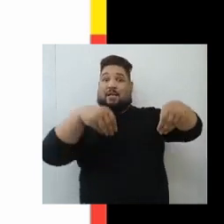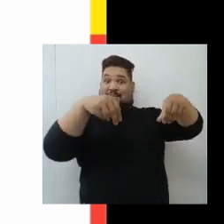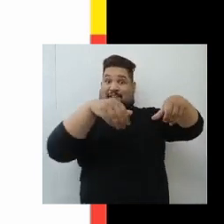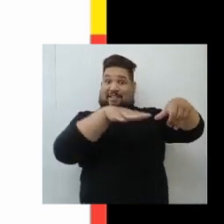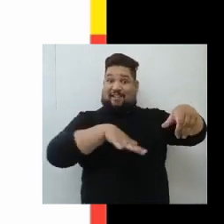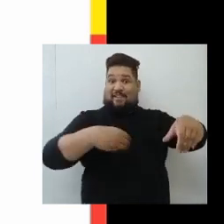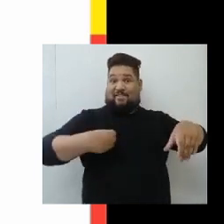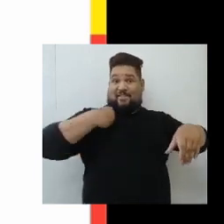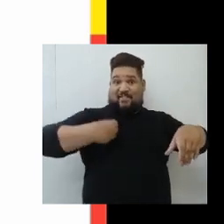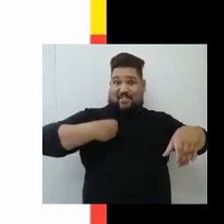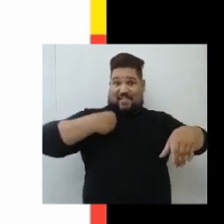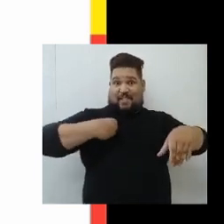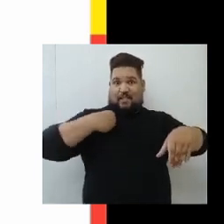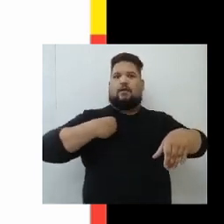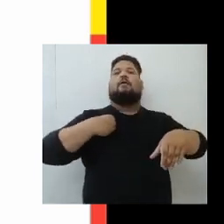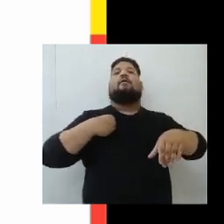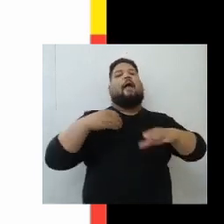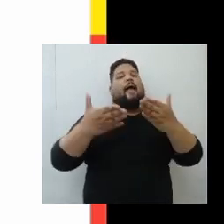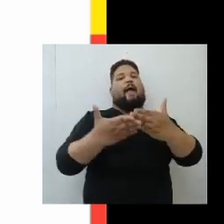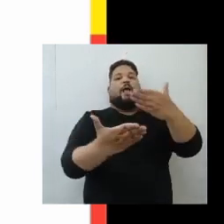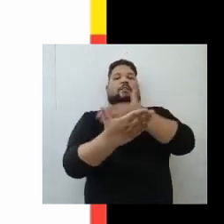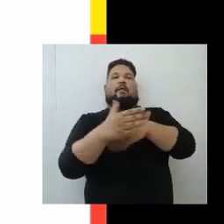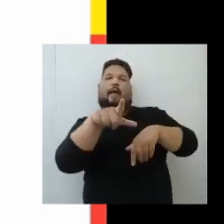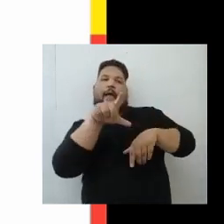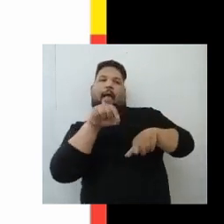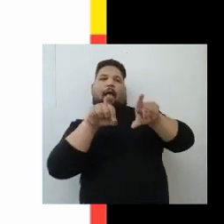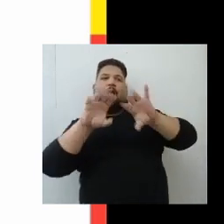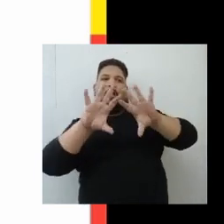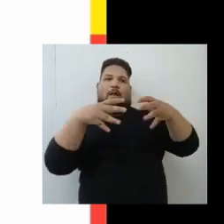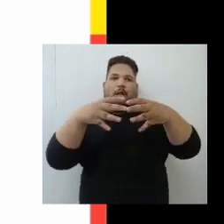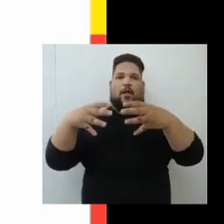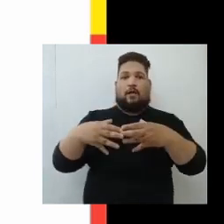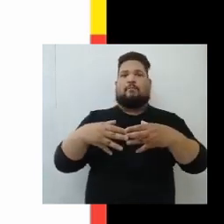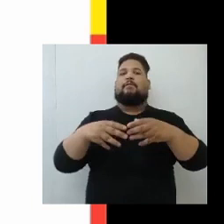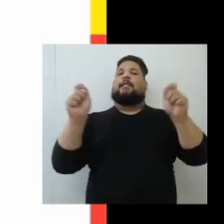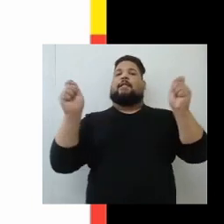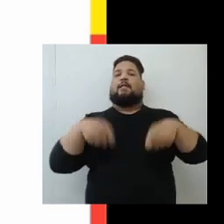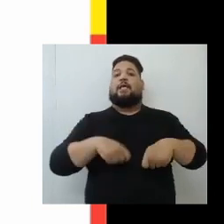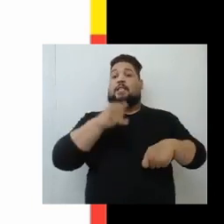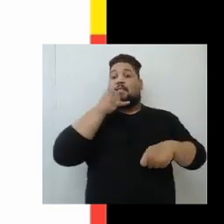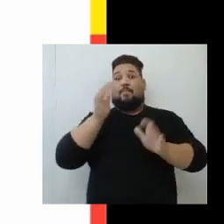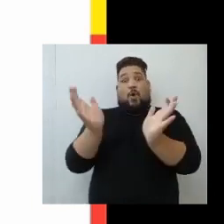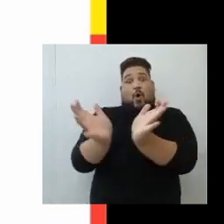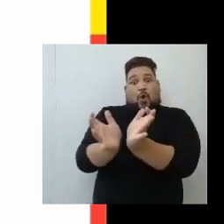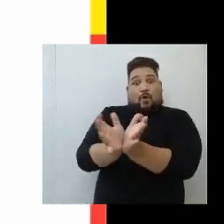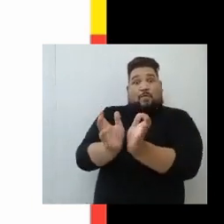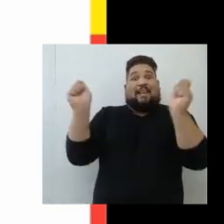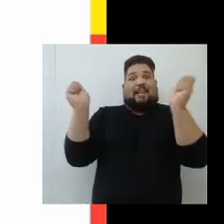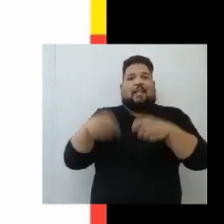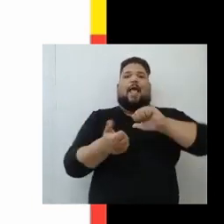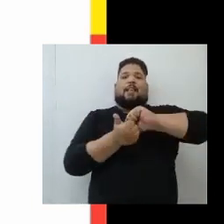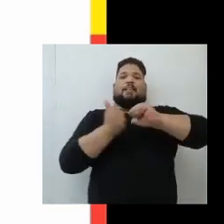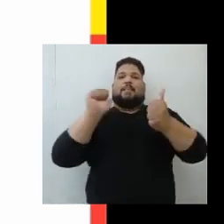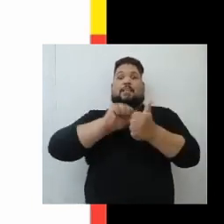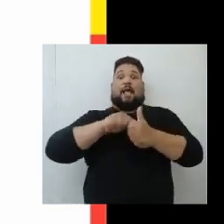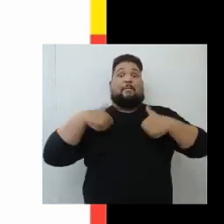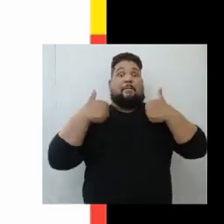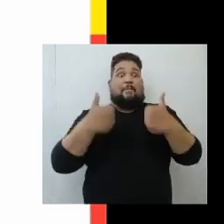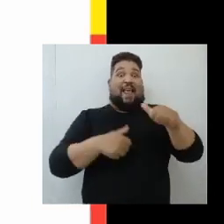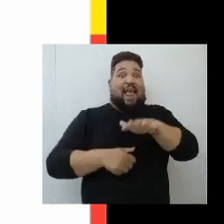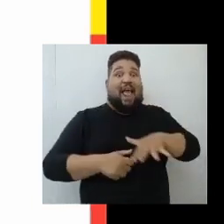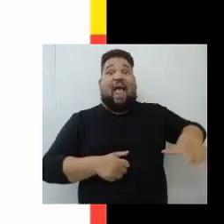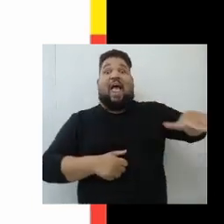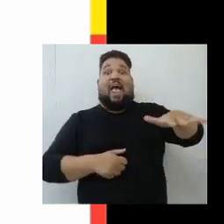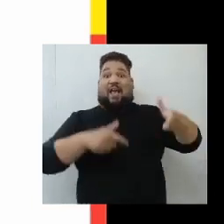são selecionadas. Ou seja, a espécie que tiver uma das melhores capacidades de adaptação àquele